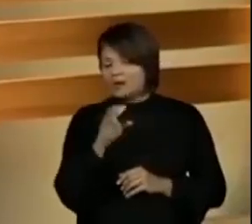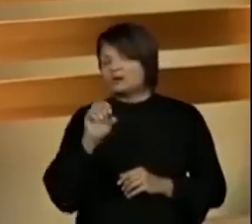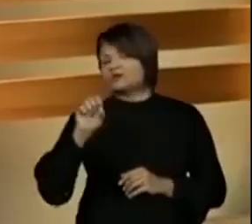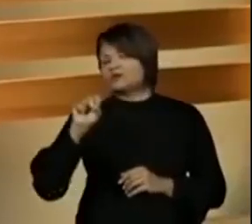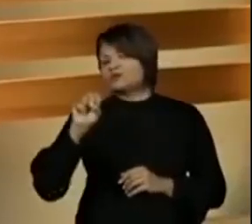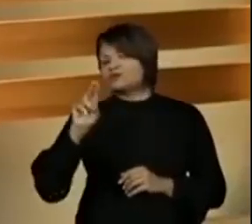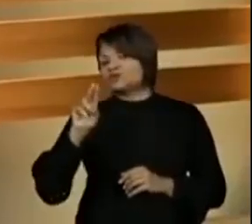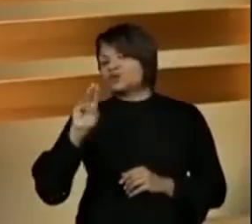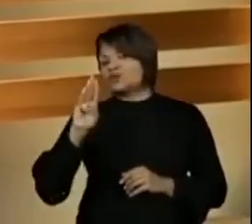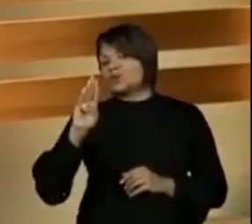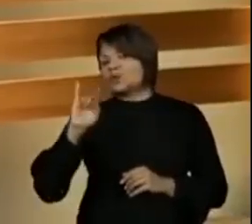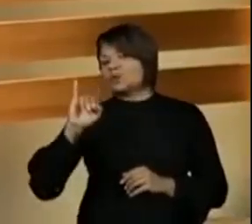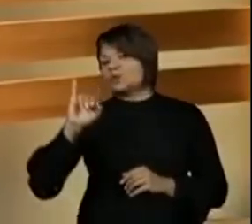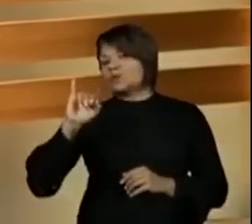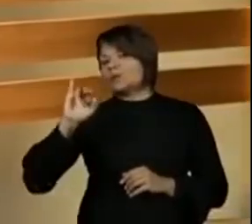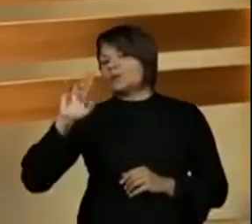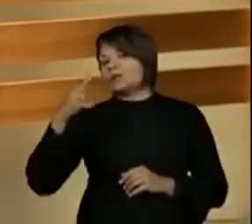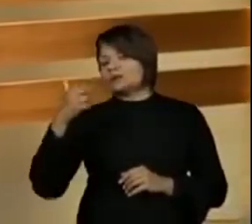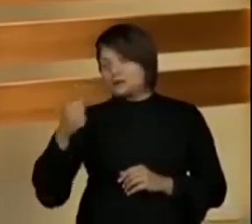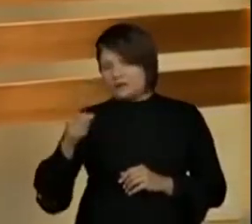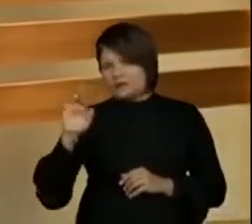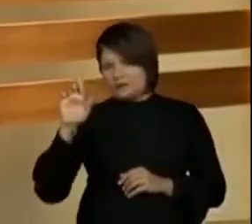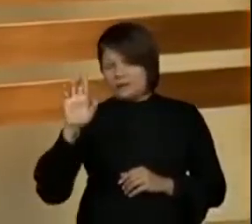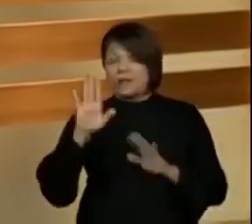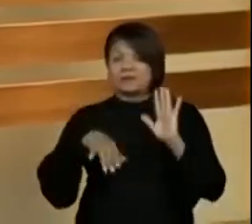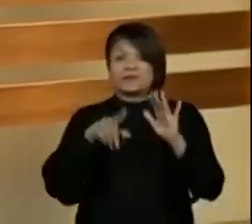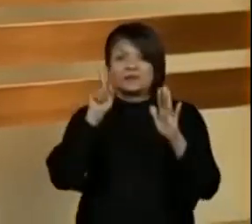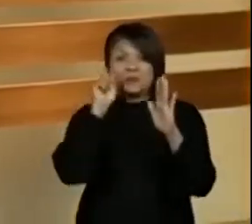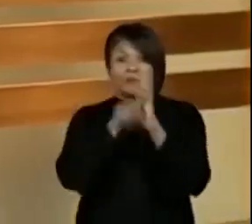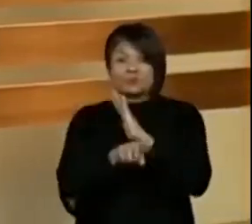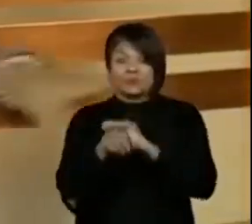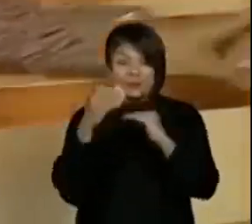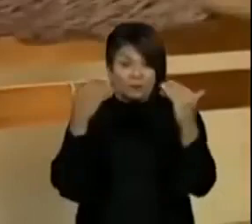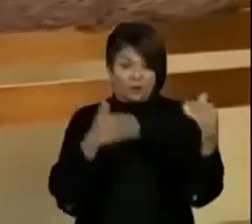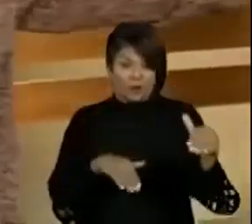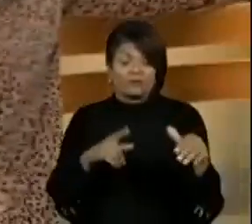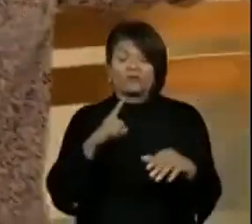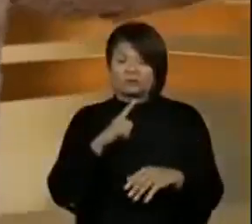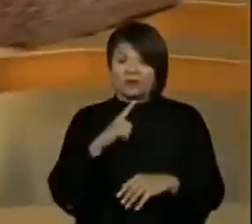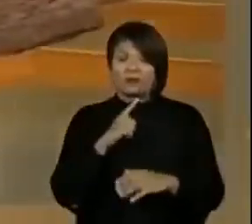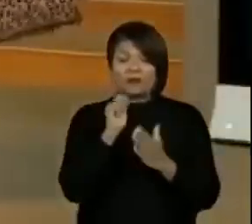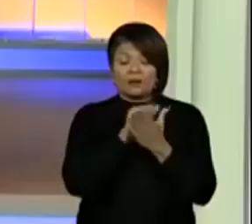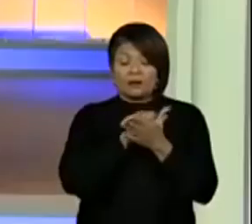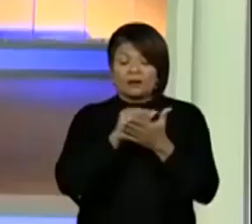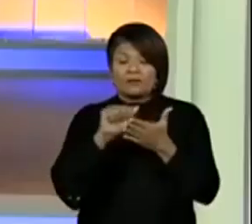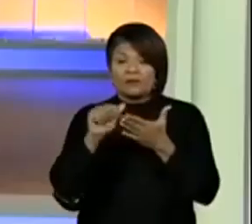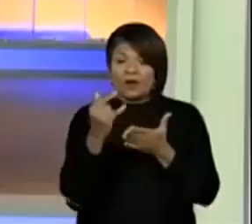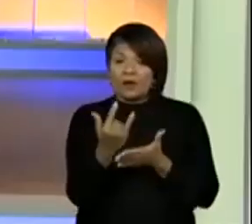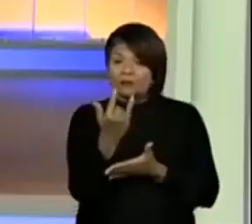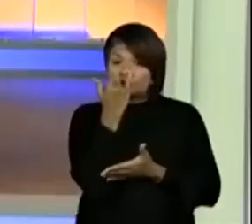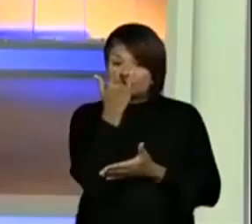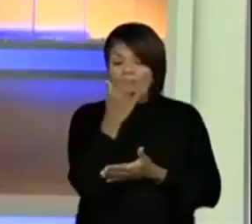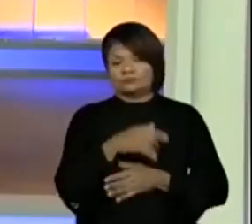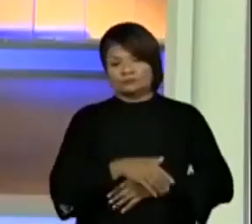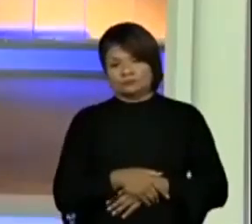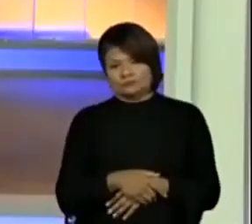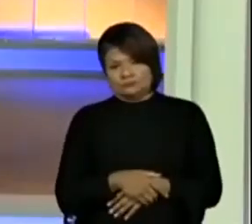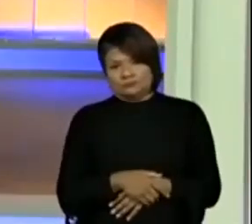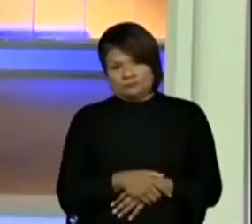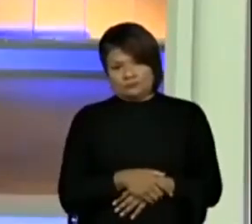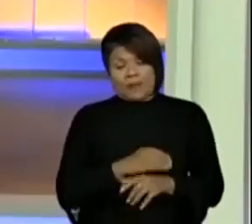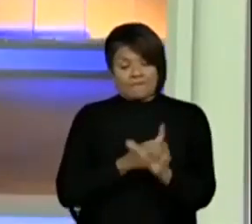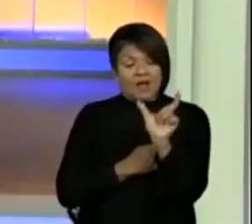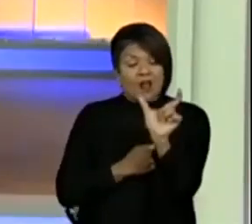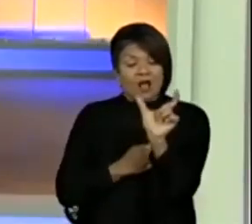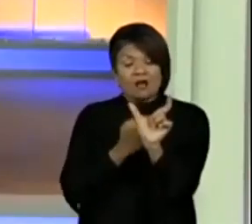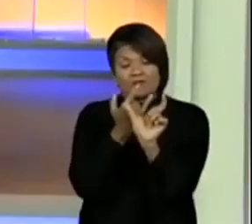de acordo com o texto grifado, com o trecho grifado ou sublinhado. Então, grifar é quando a gente grifa toda a